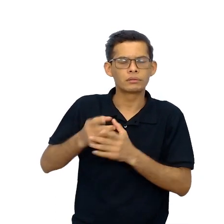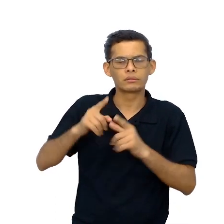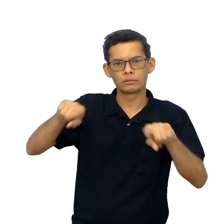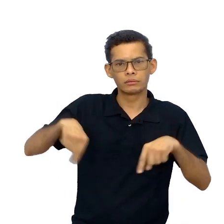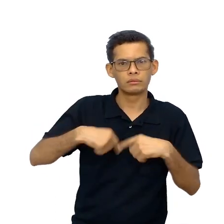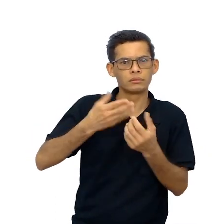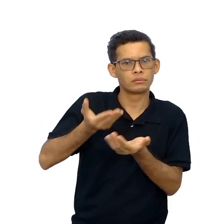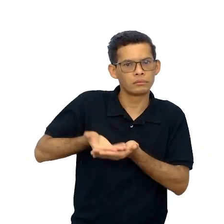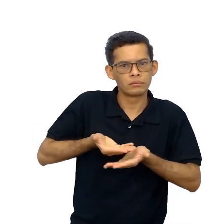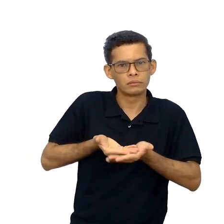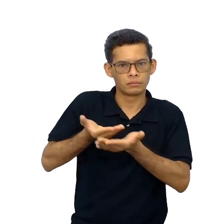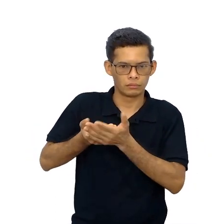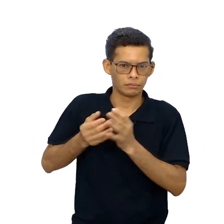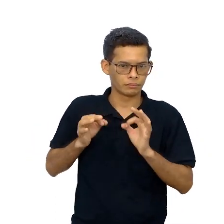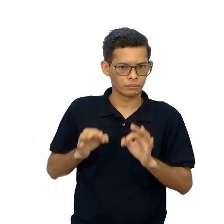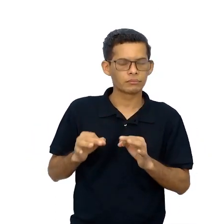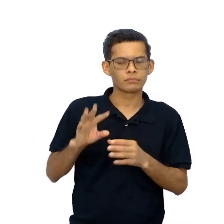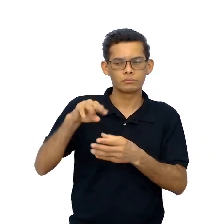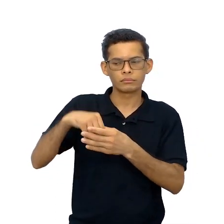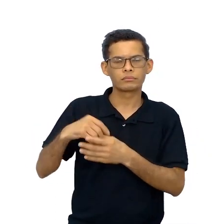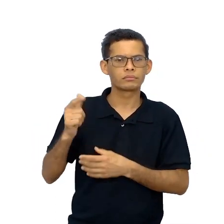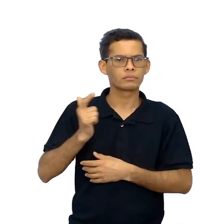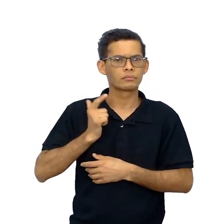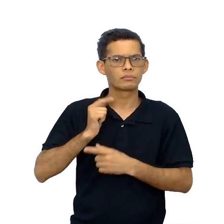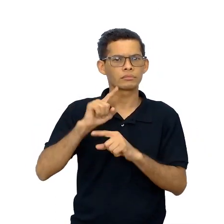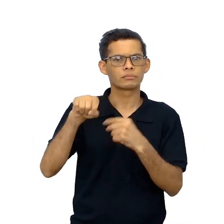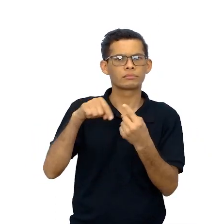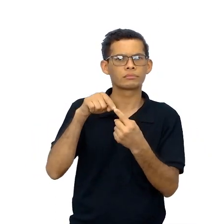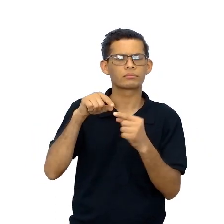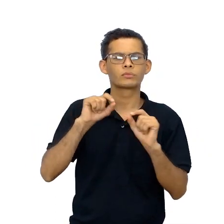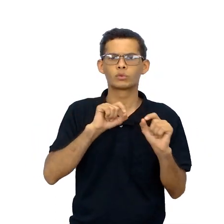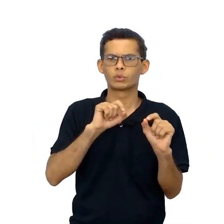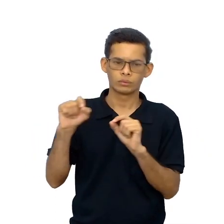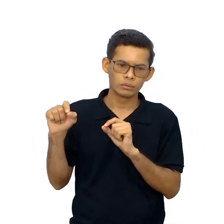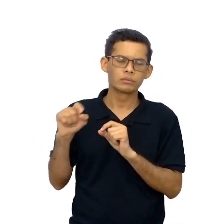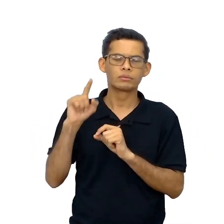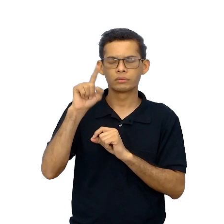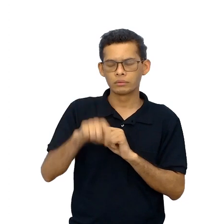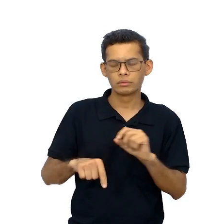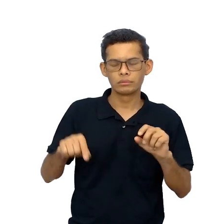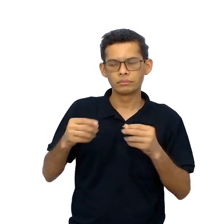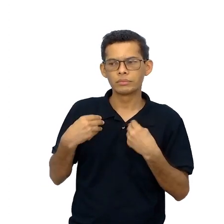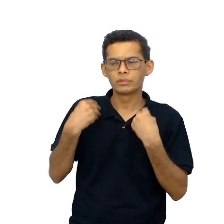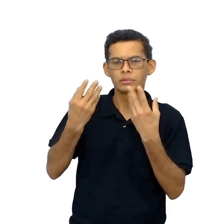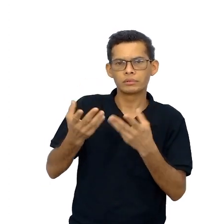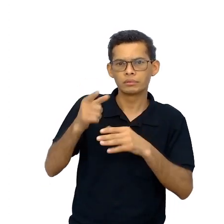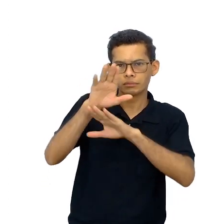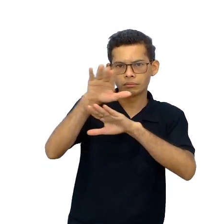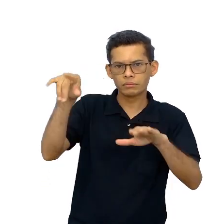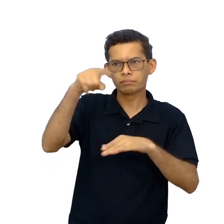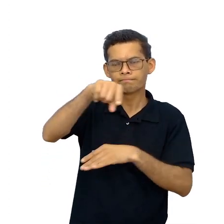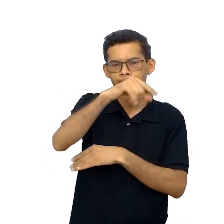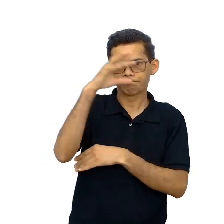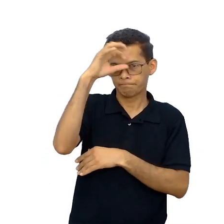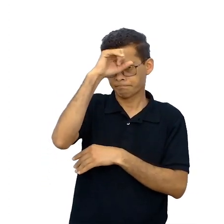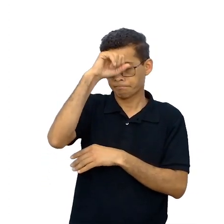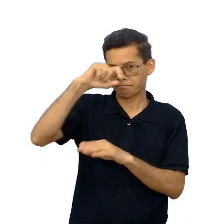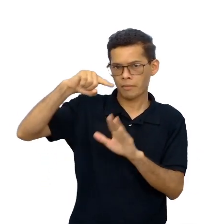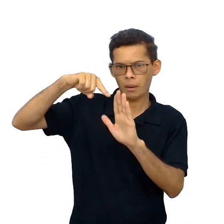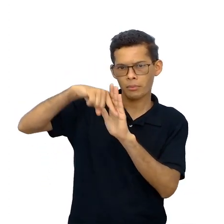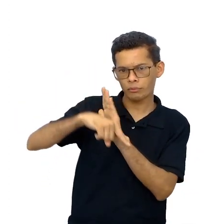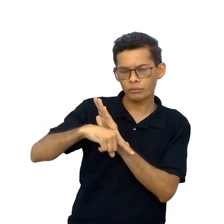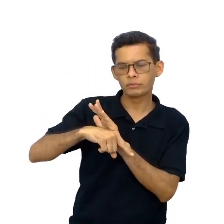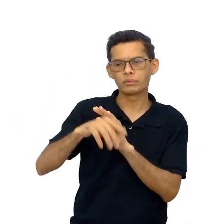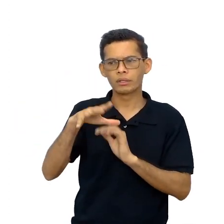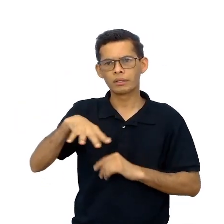entraram há pouco tempo, né, ela tem como objetivo recuperar e aprofundar aprendizagens essenciais para o percurso educacional